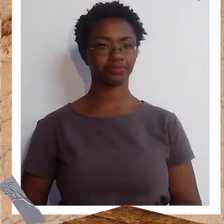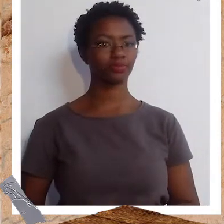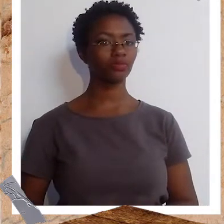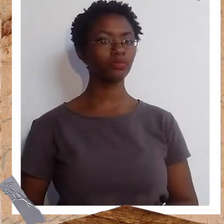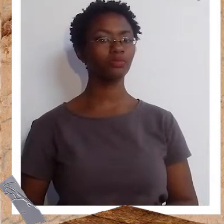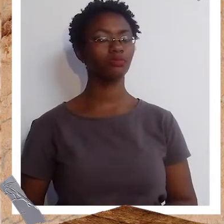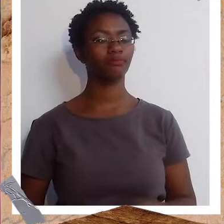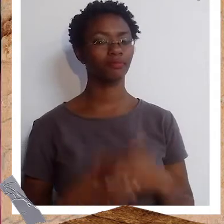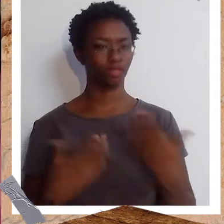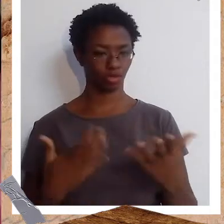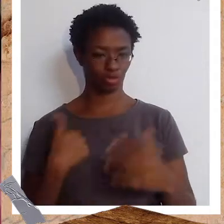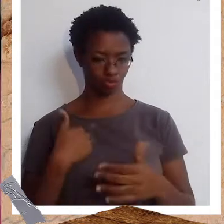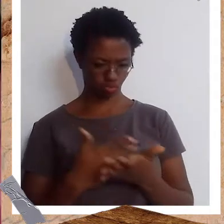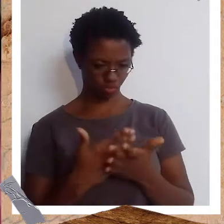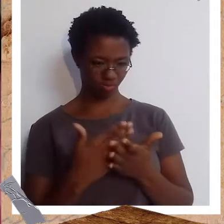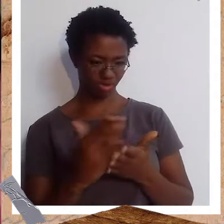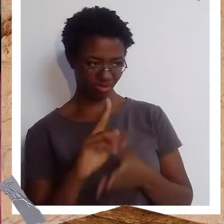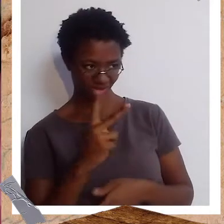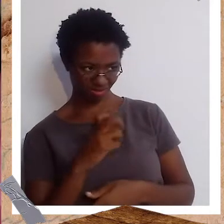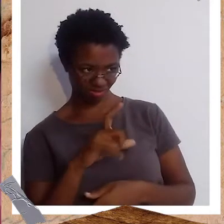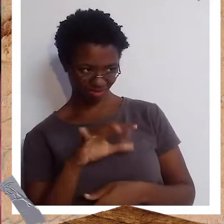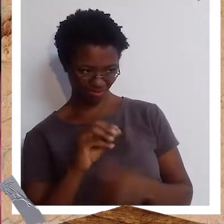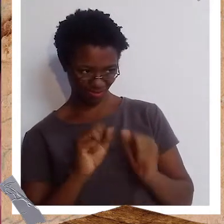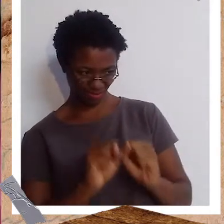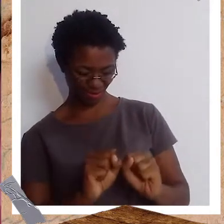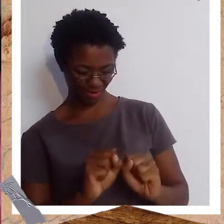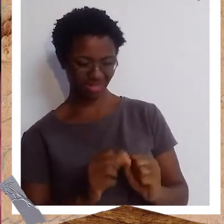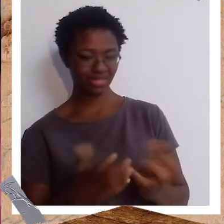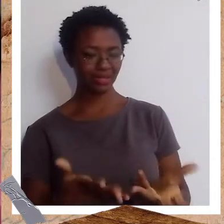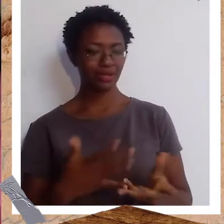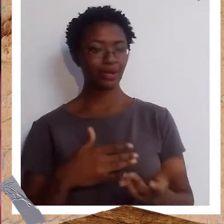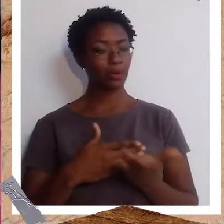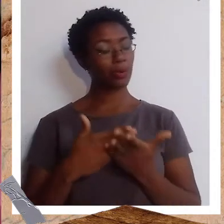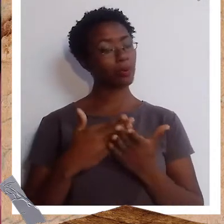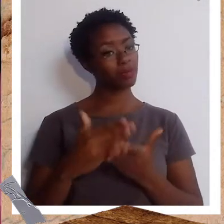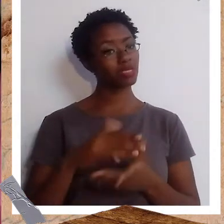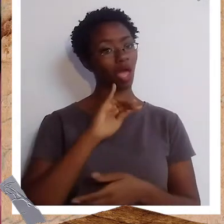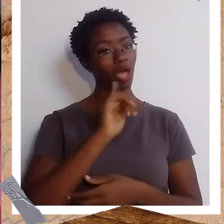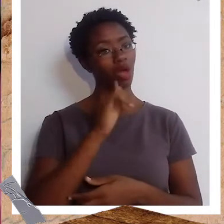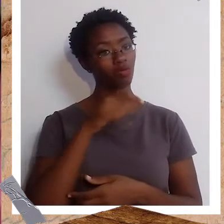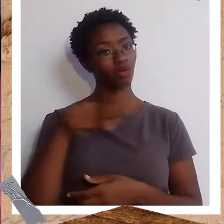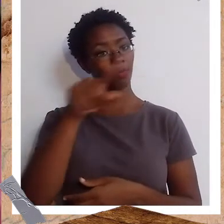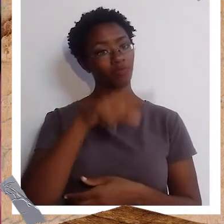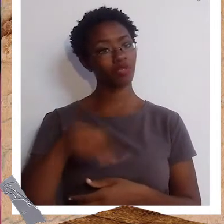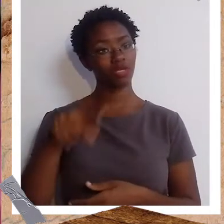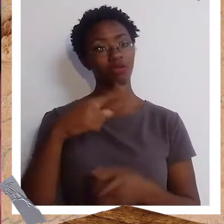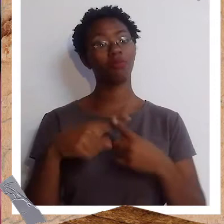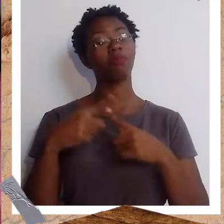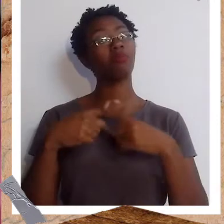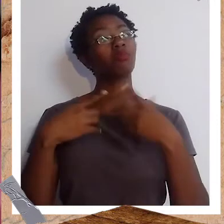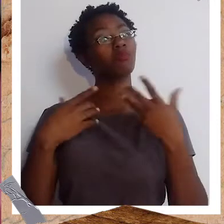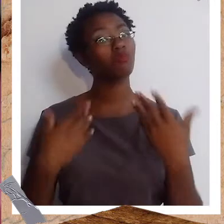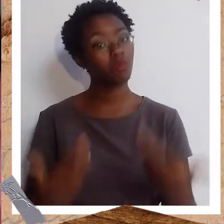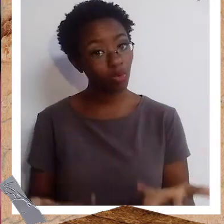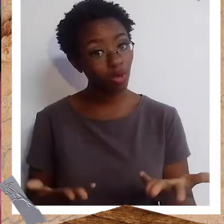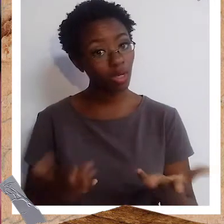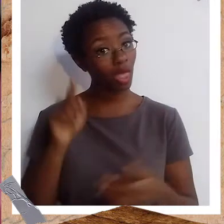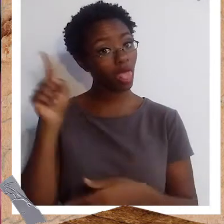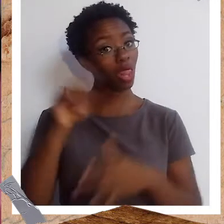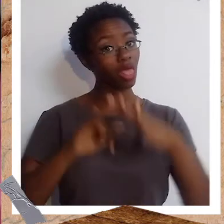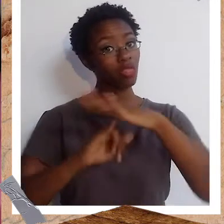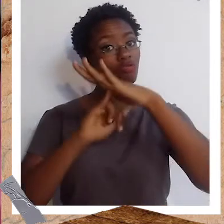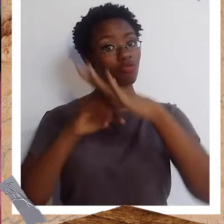Eu acho que eu vou começar, Hélio, contando um pouco para quem está assistindo a gente por que essa exposição no Instituto Moreira Salles.